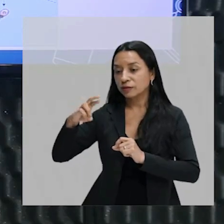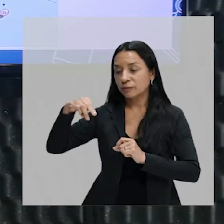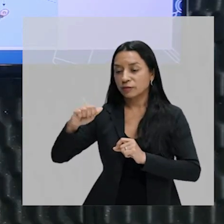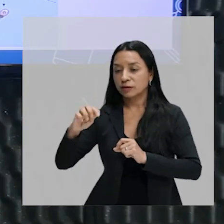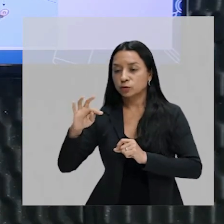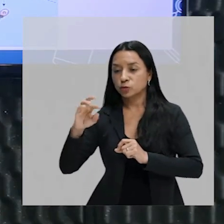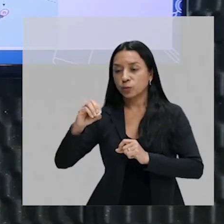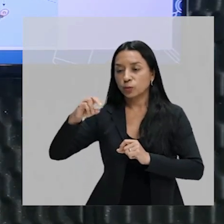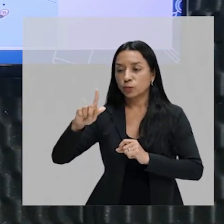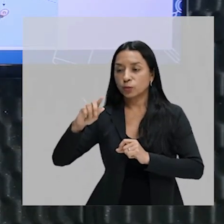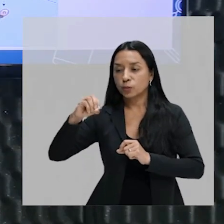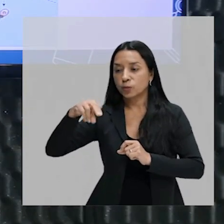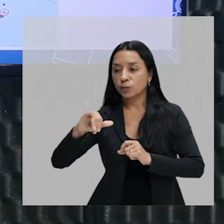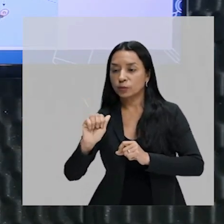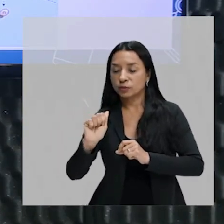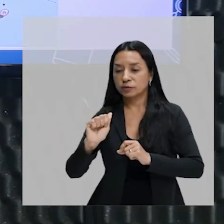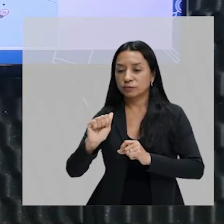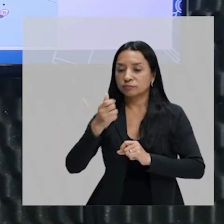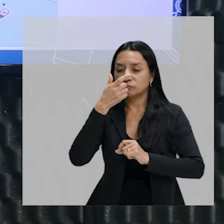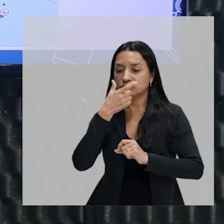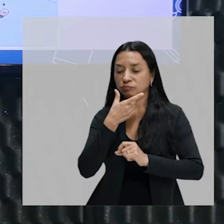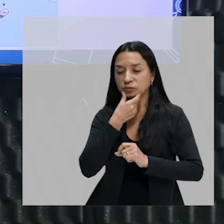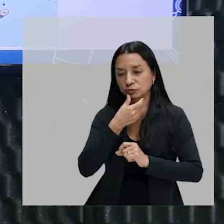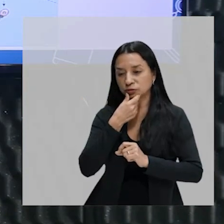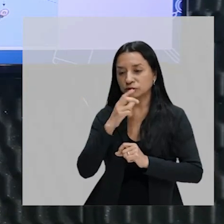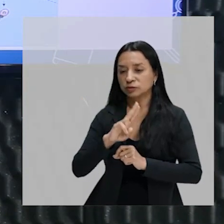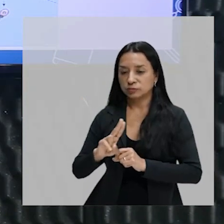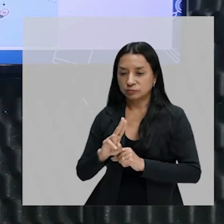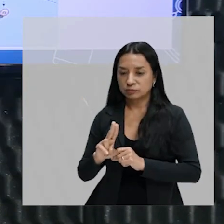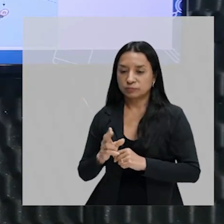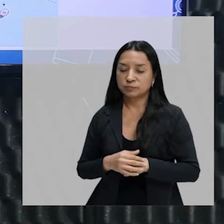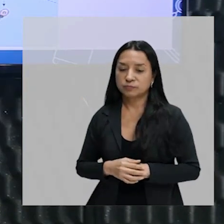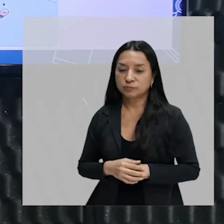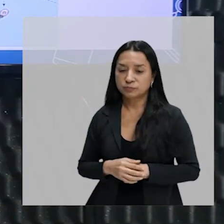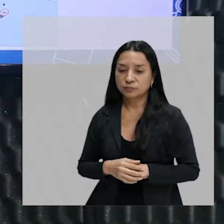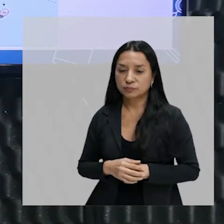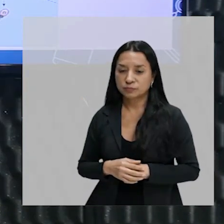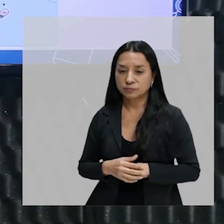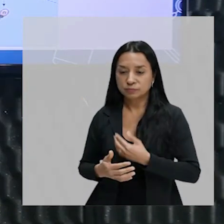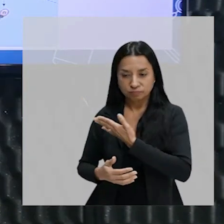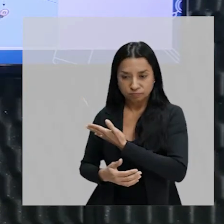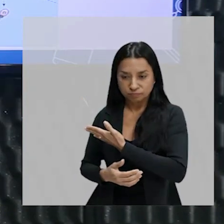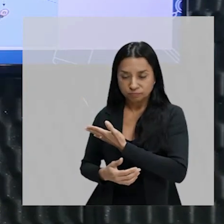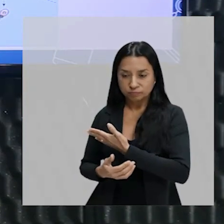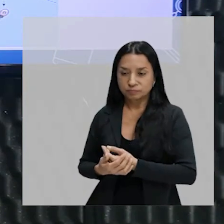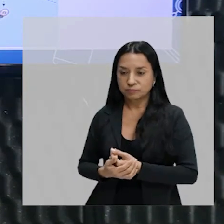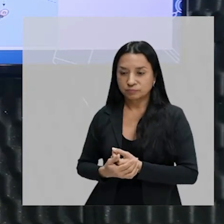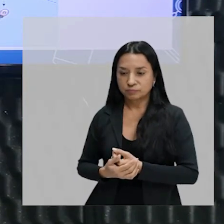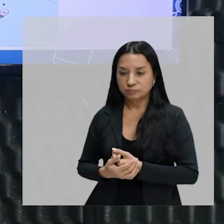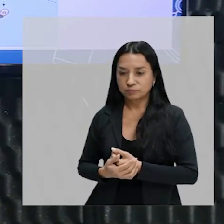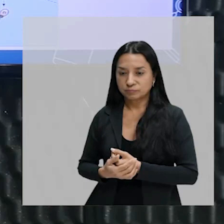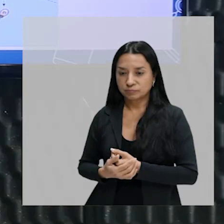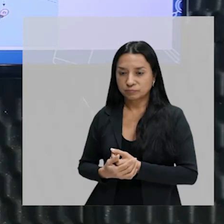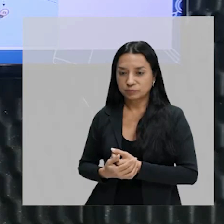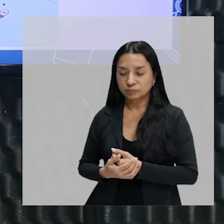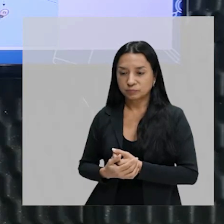tá então as gonias masculinas são chamadas de espermatogônia elas são diplóides tem